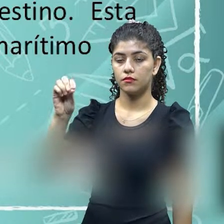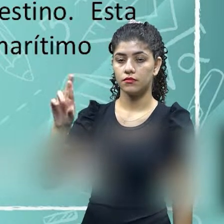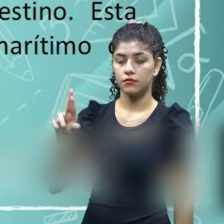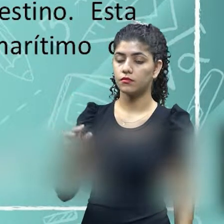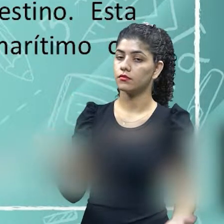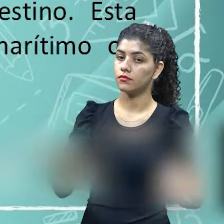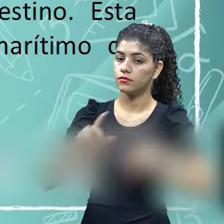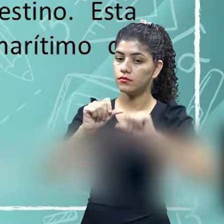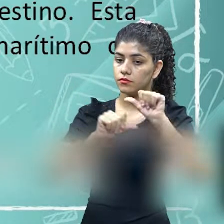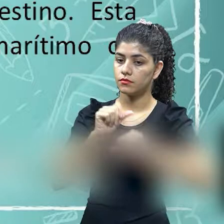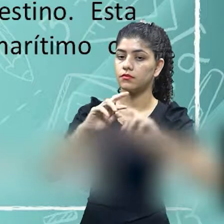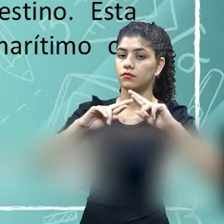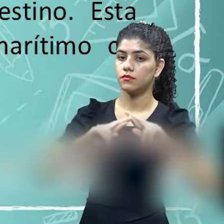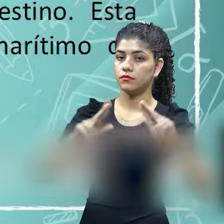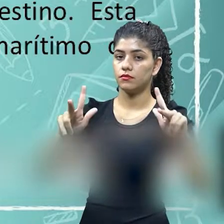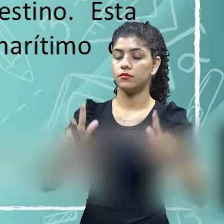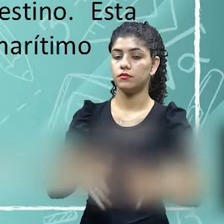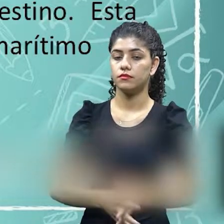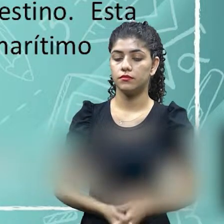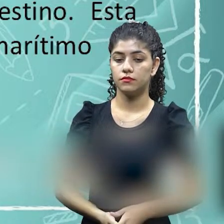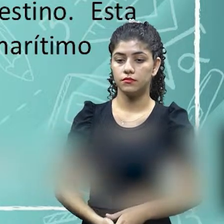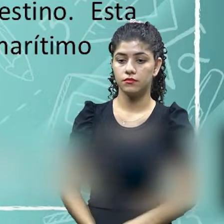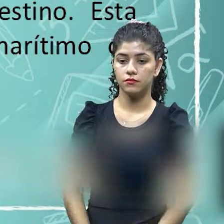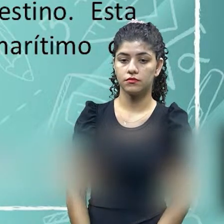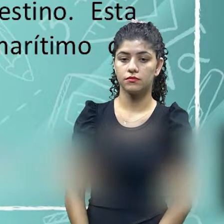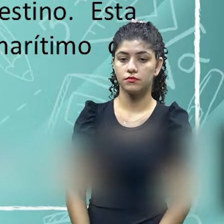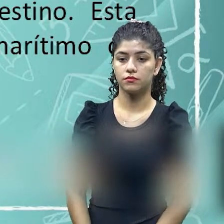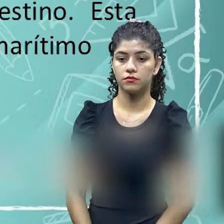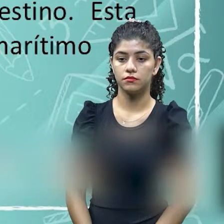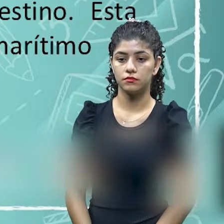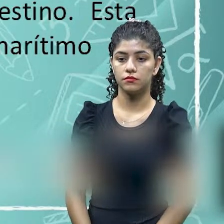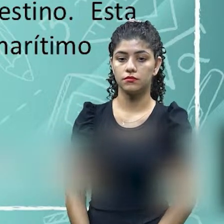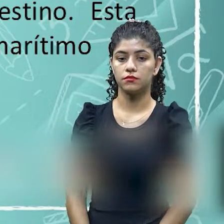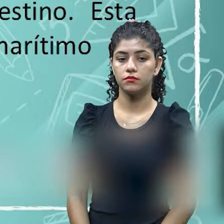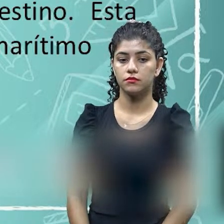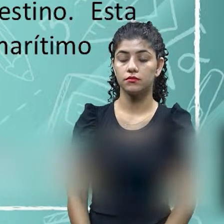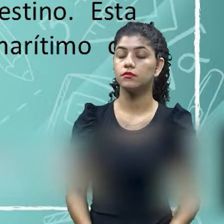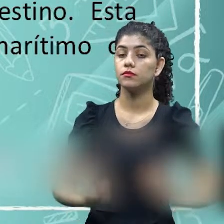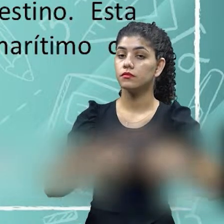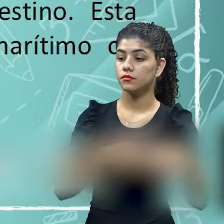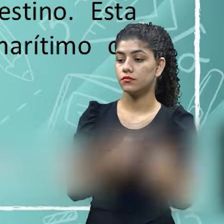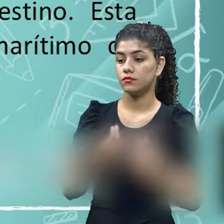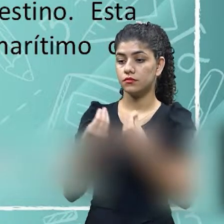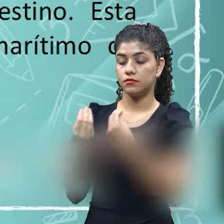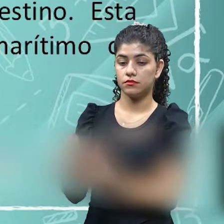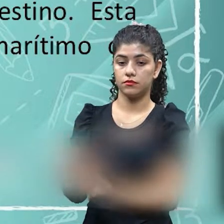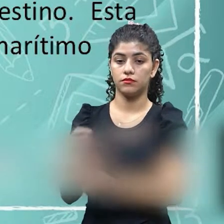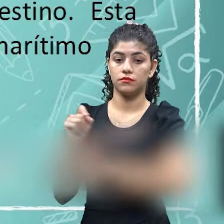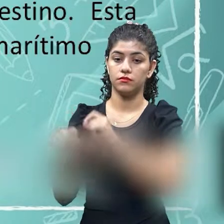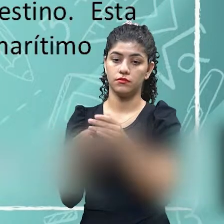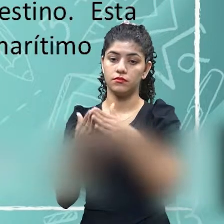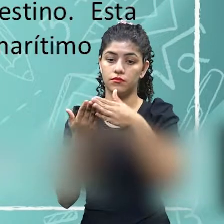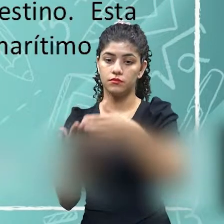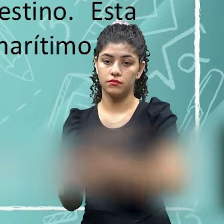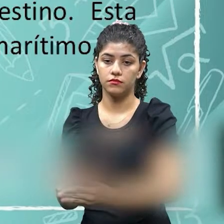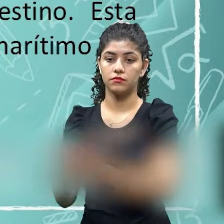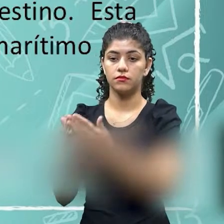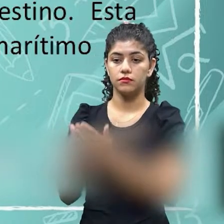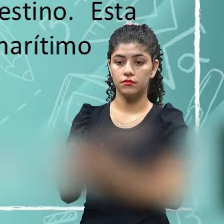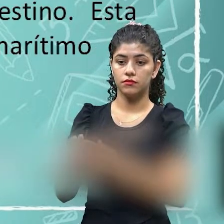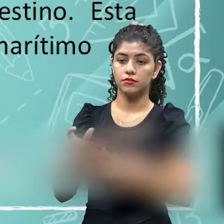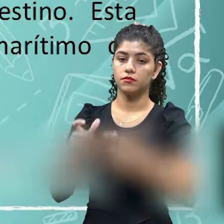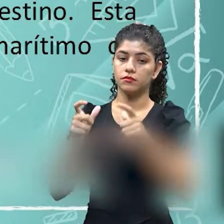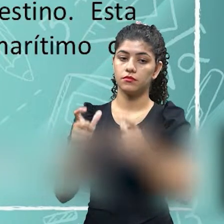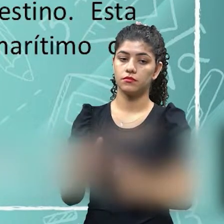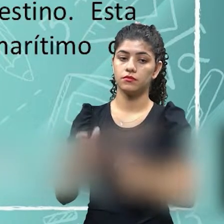é referente ao exportador da mercadoria. O exportador deve entregar a mercadoria a bordo do navio, no porto de embarque,